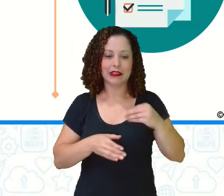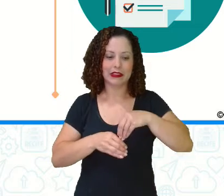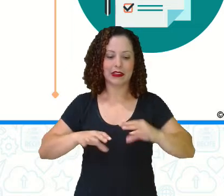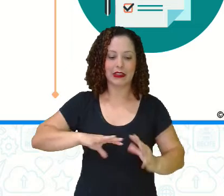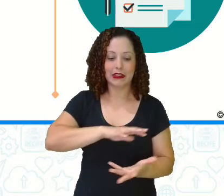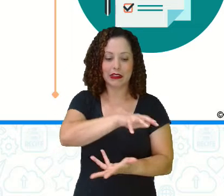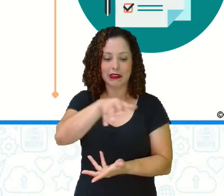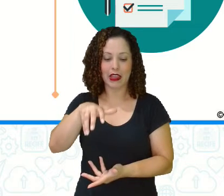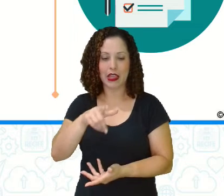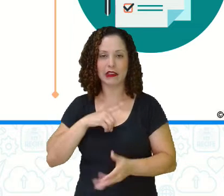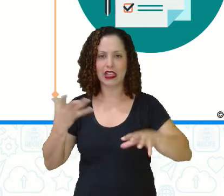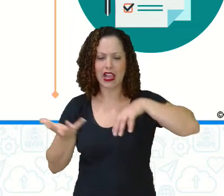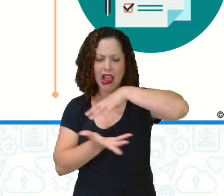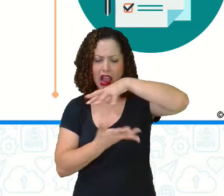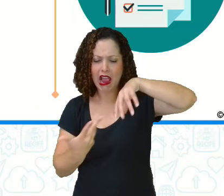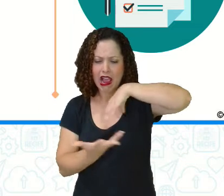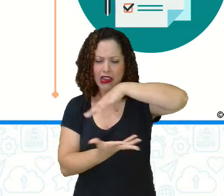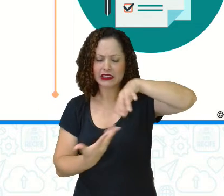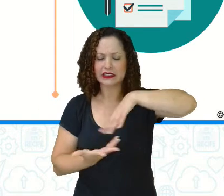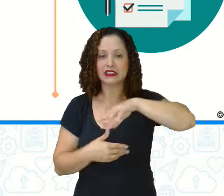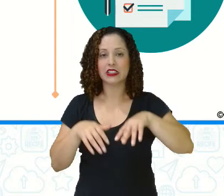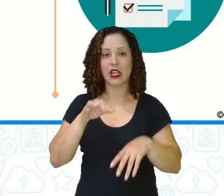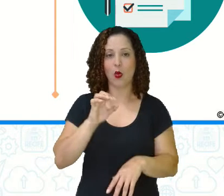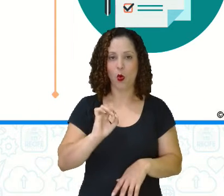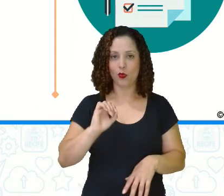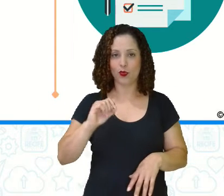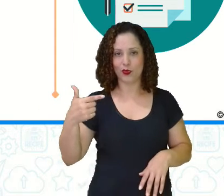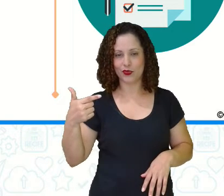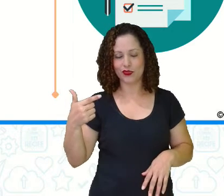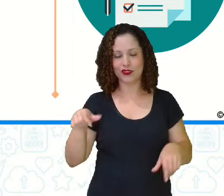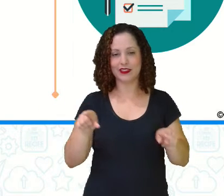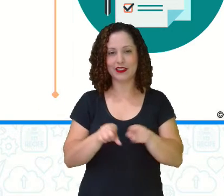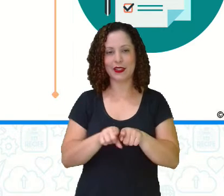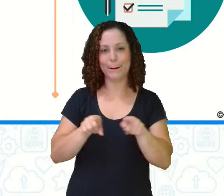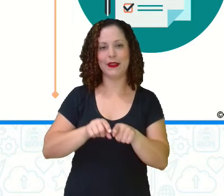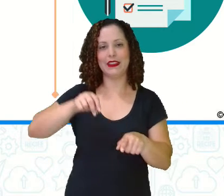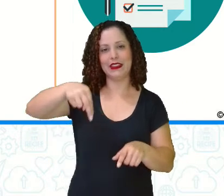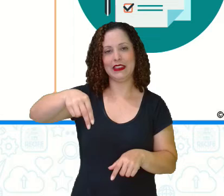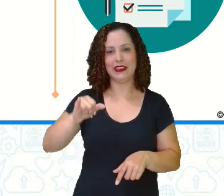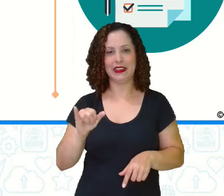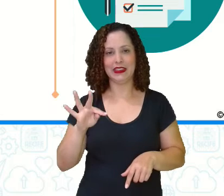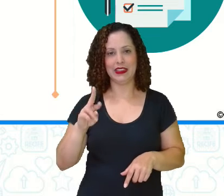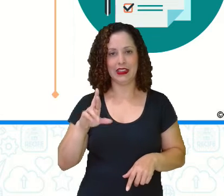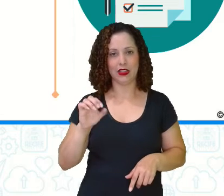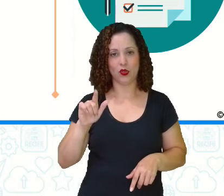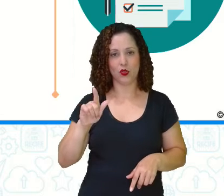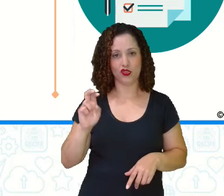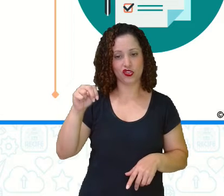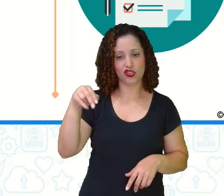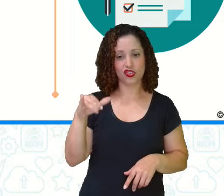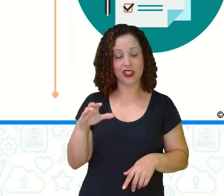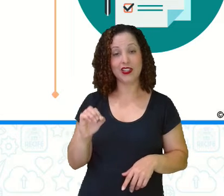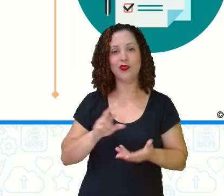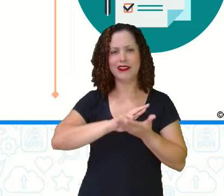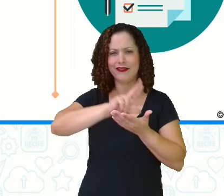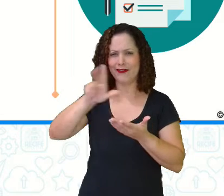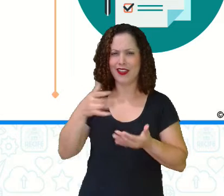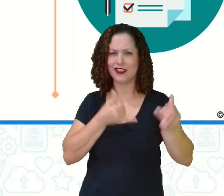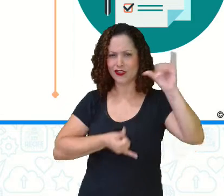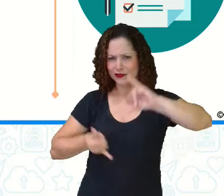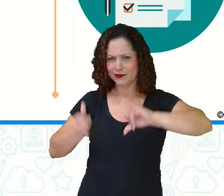por gases, com destaques para o oxigênio, nitrogênio e outros. Estamos falando